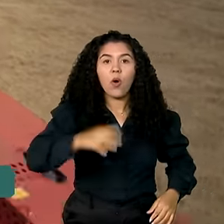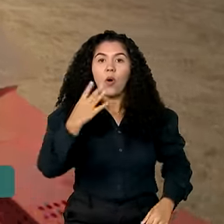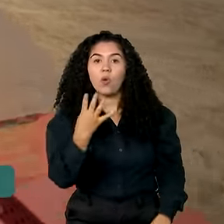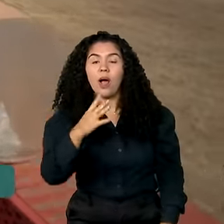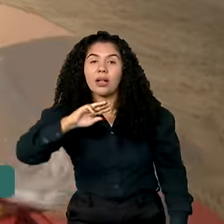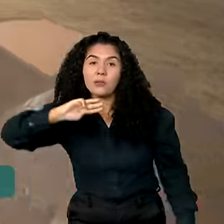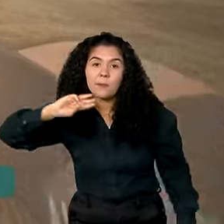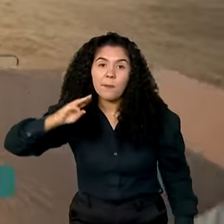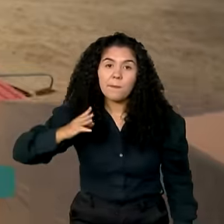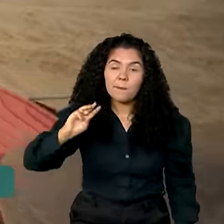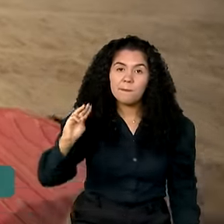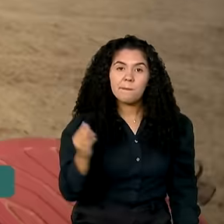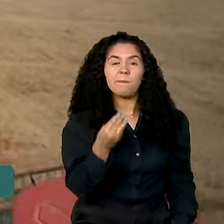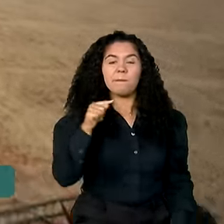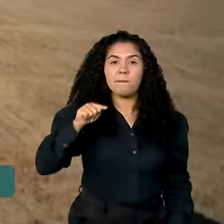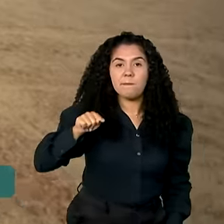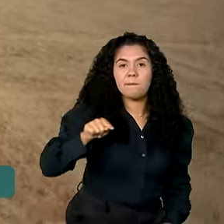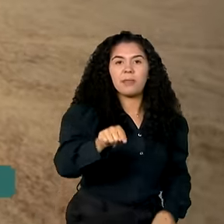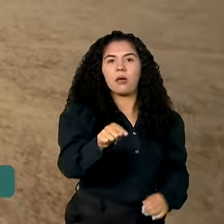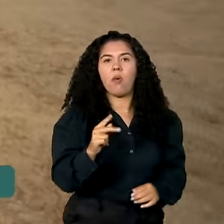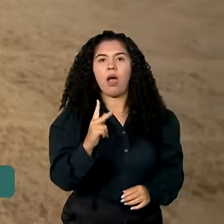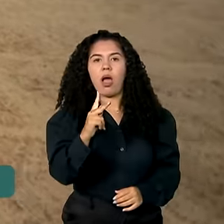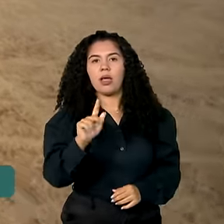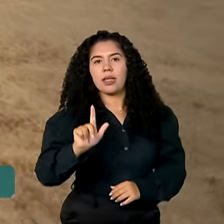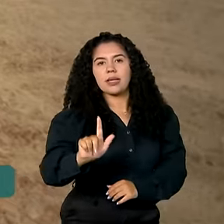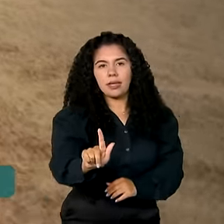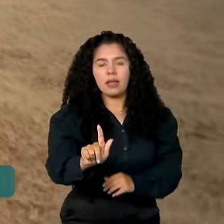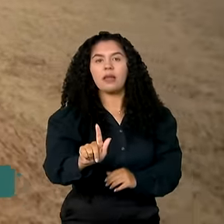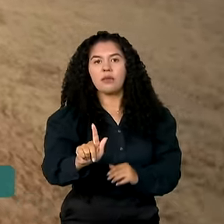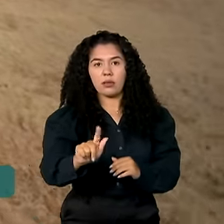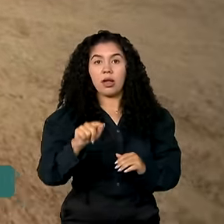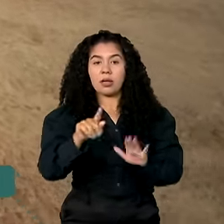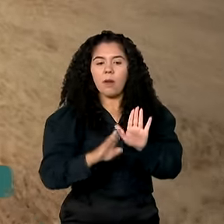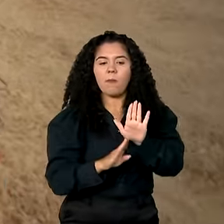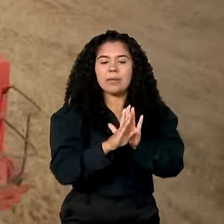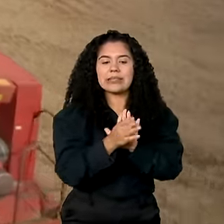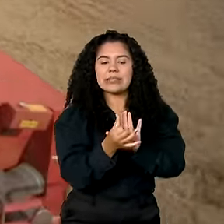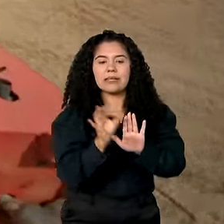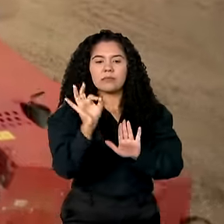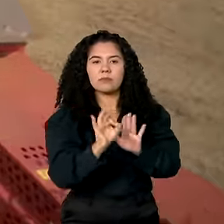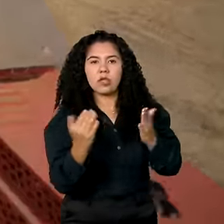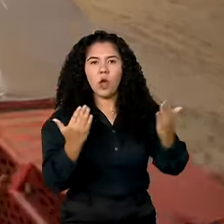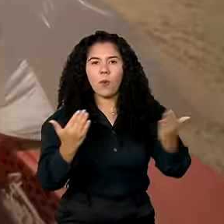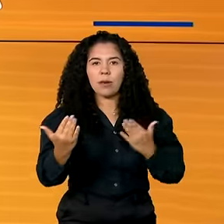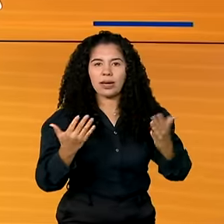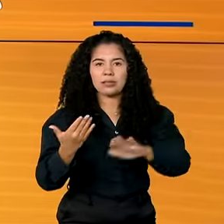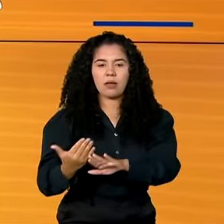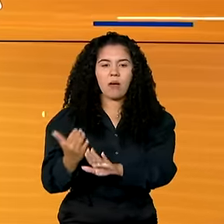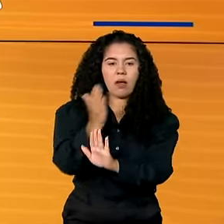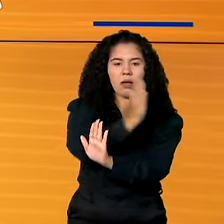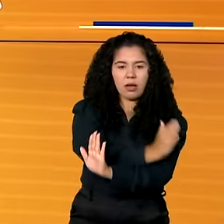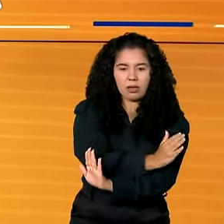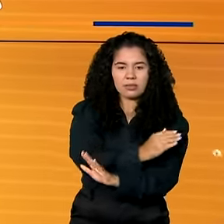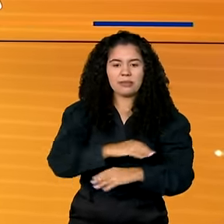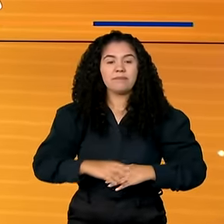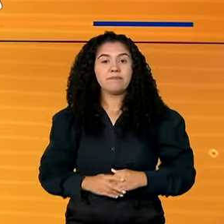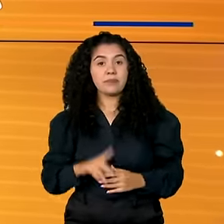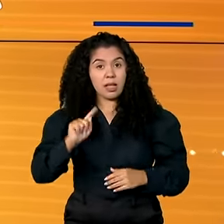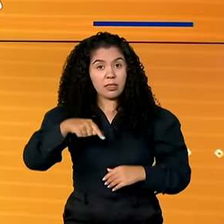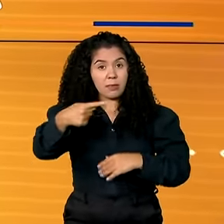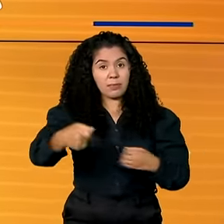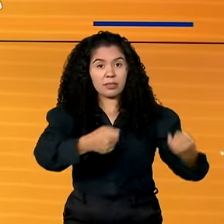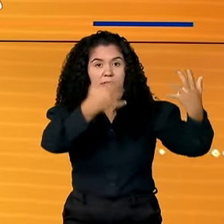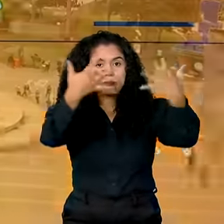hectare, aumento de 6% quando comparada à temporada passada. E veja a